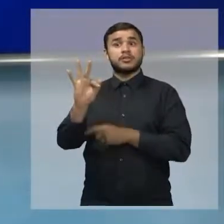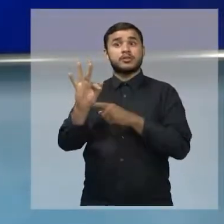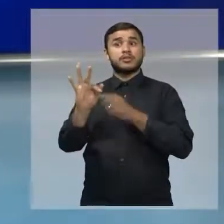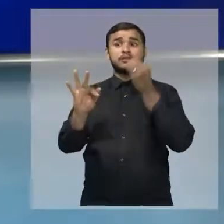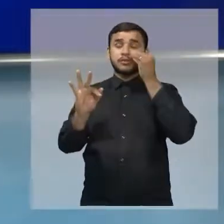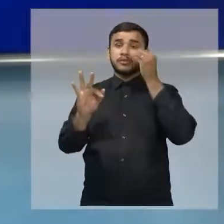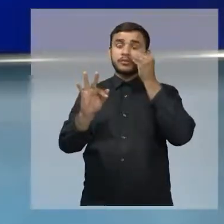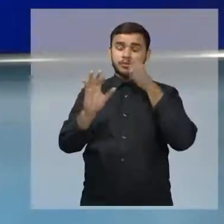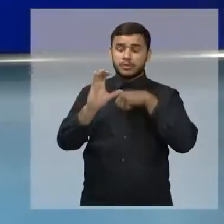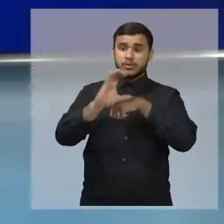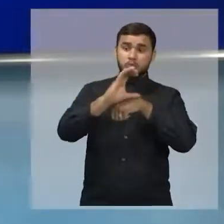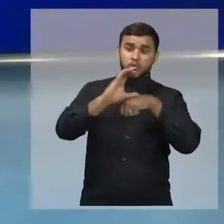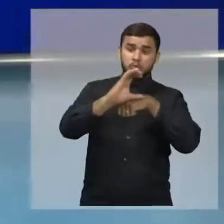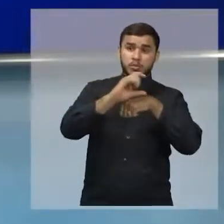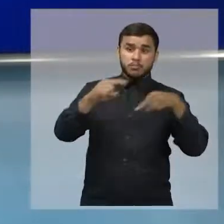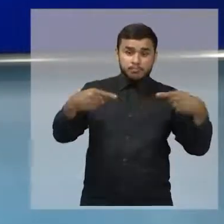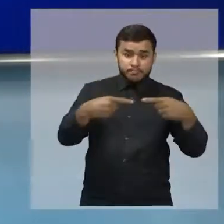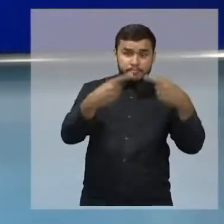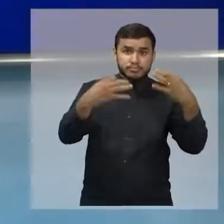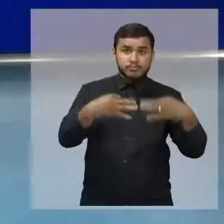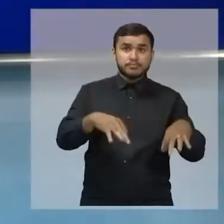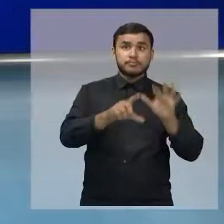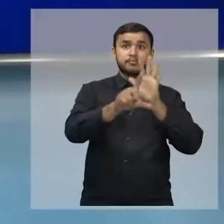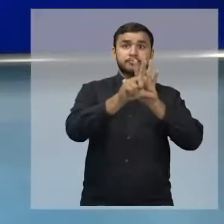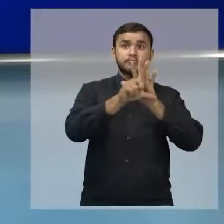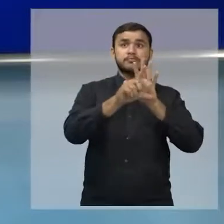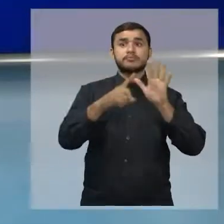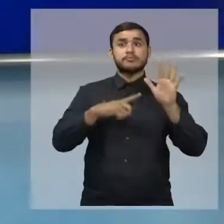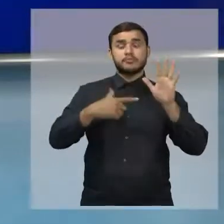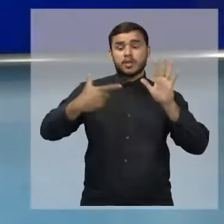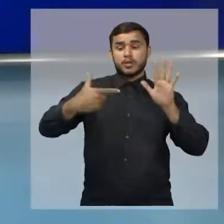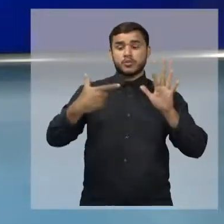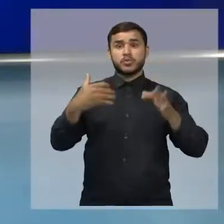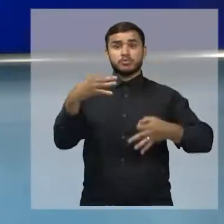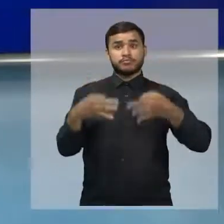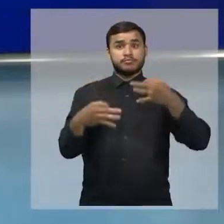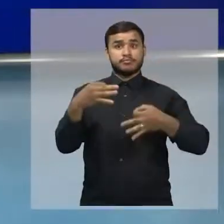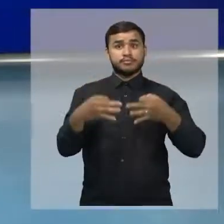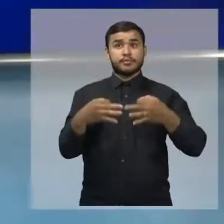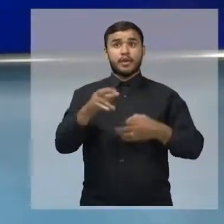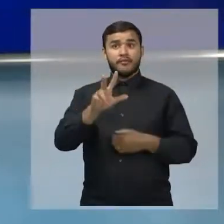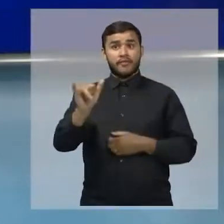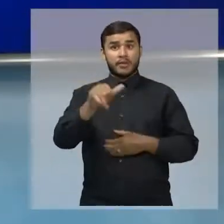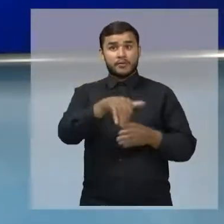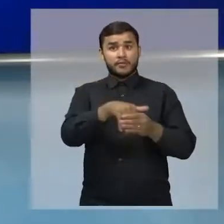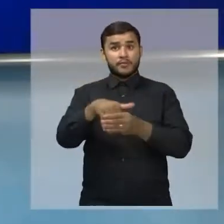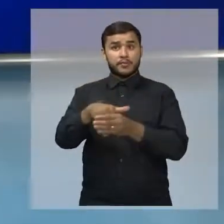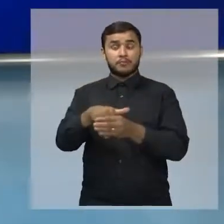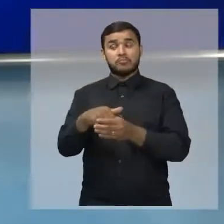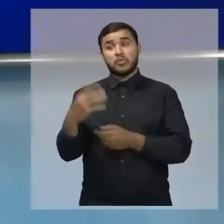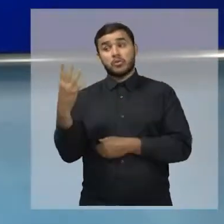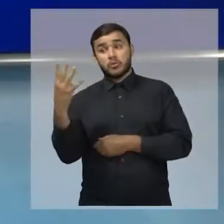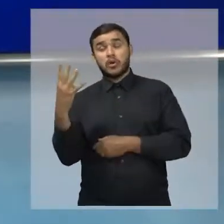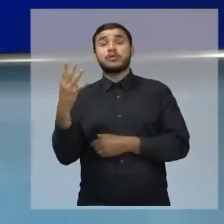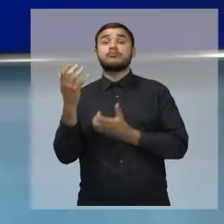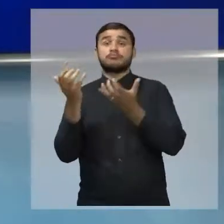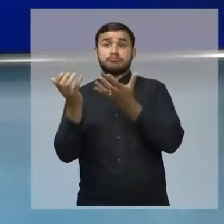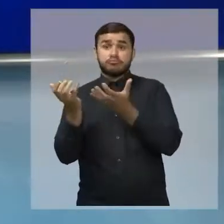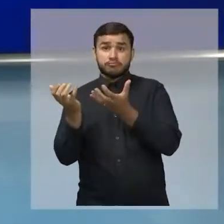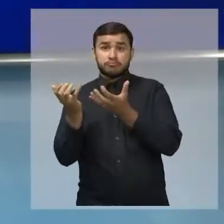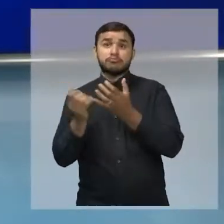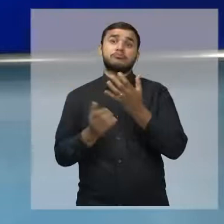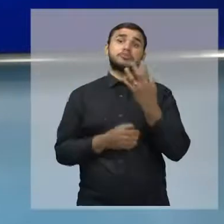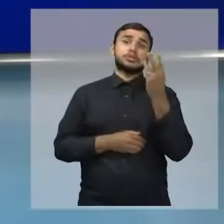da constitucionalidade ou não da prisão em segunda instância. Até agora,